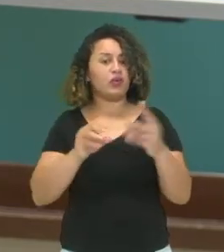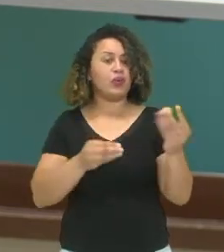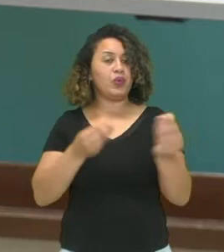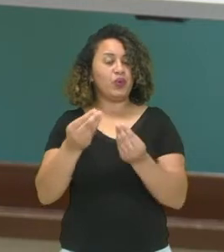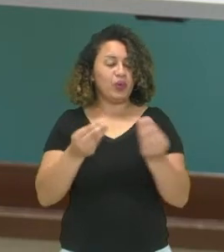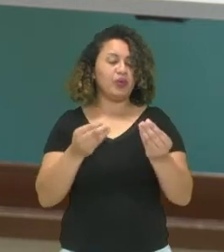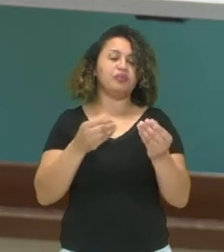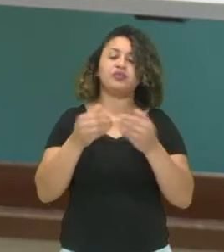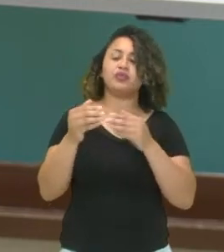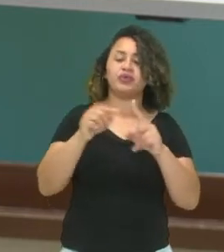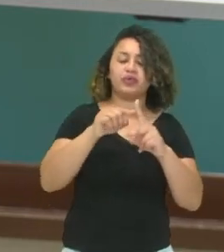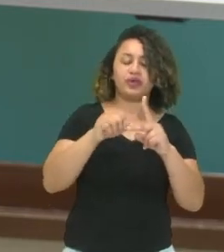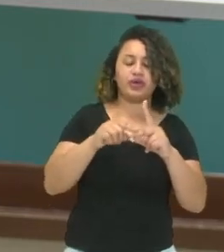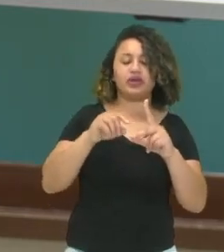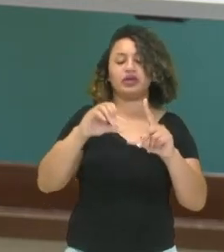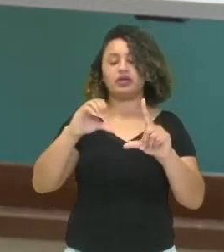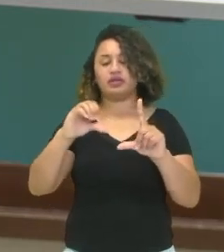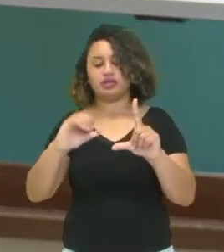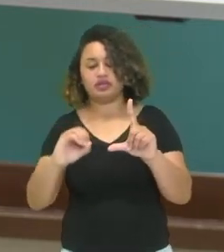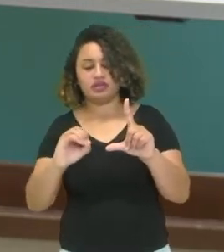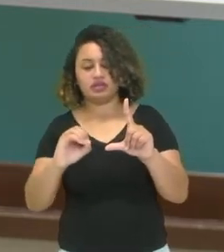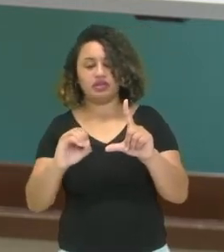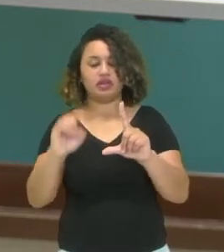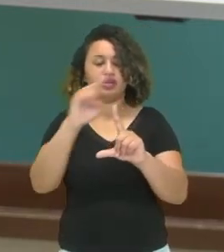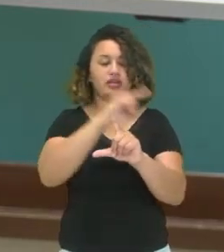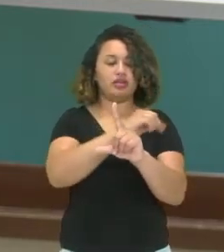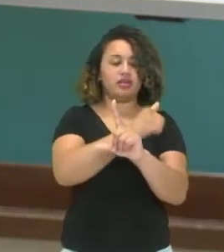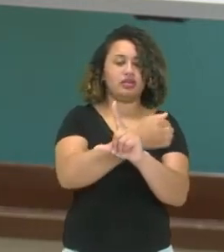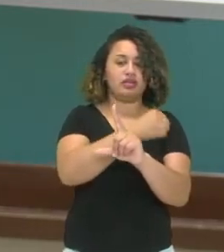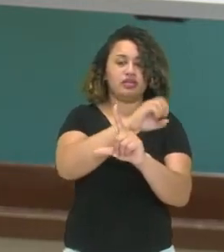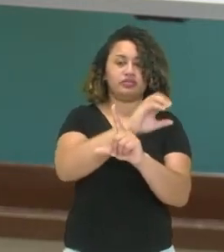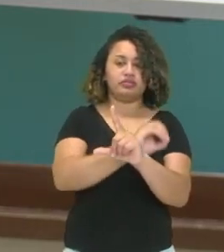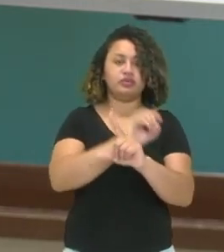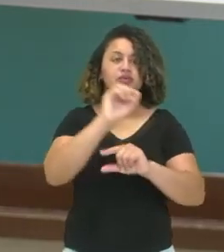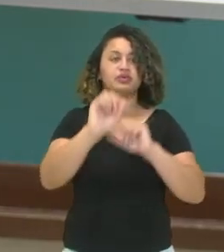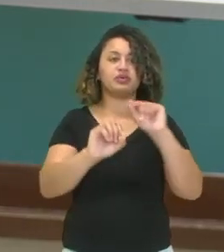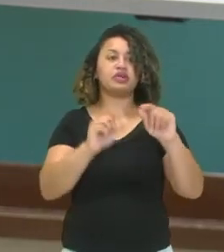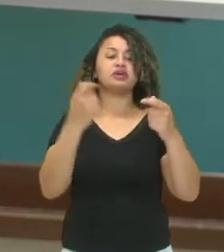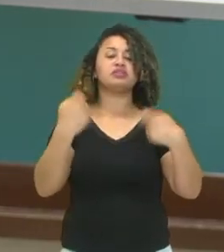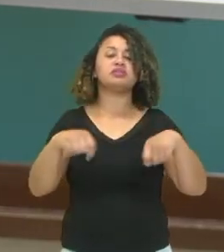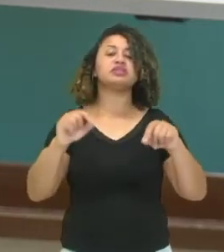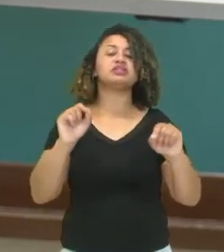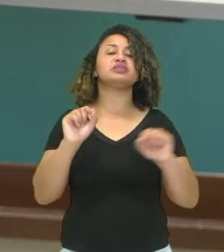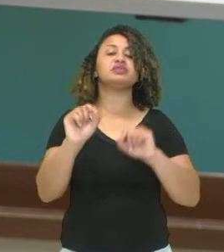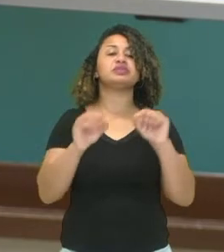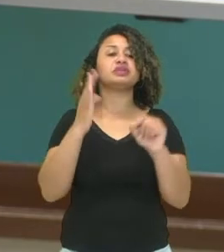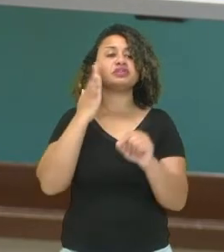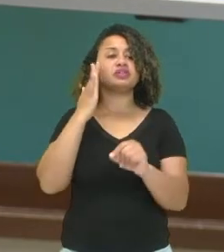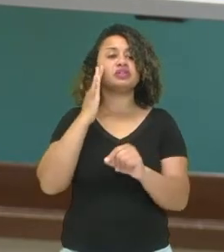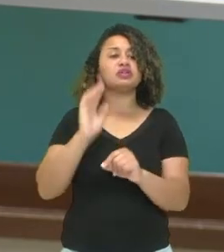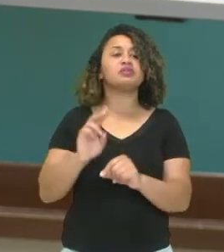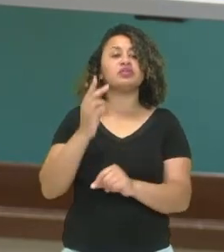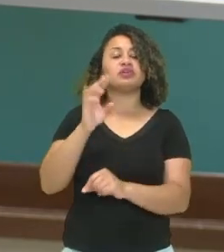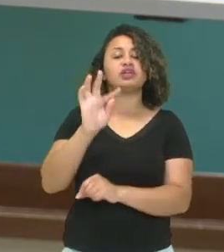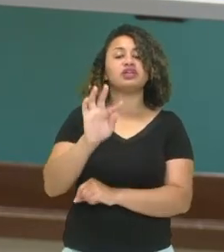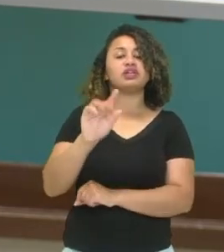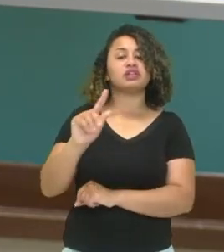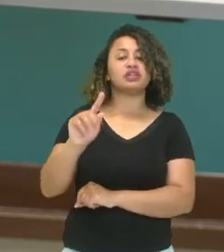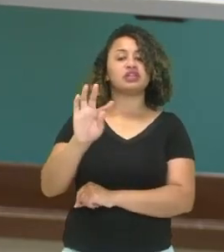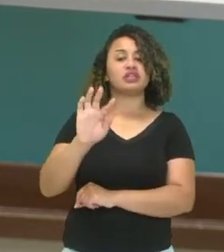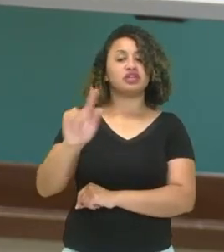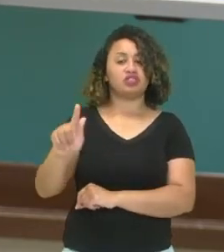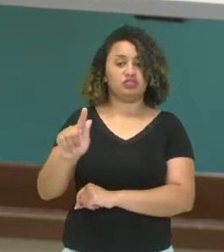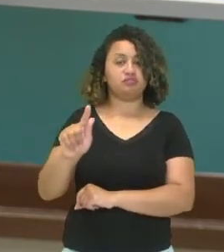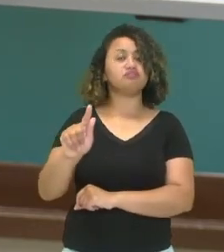qualquer ângulo entre 0 e 180 graus, basta eu saber o valor da tangente desse